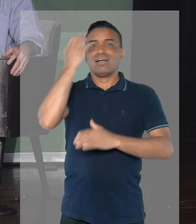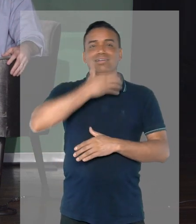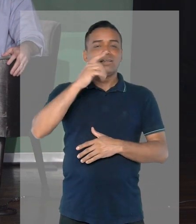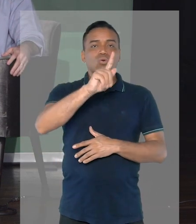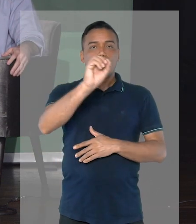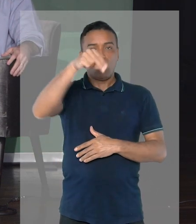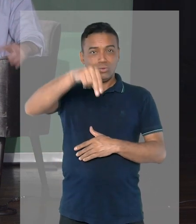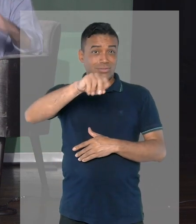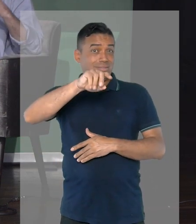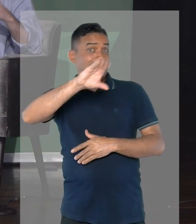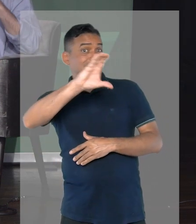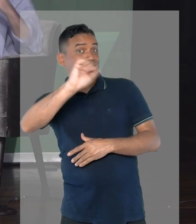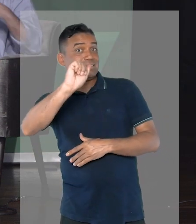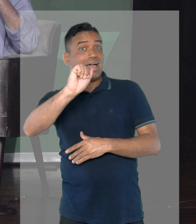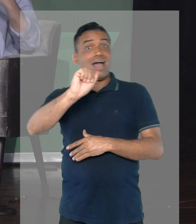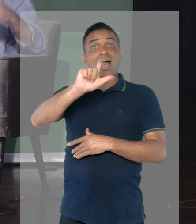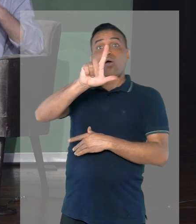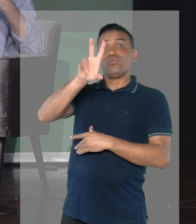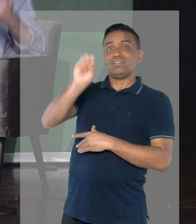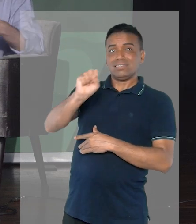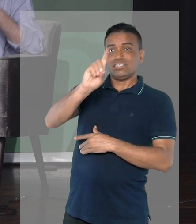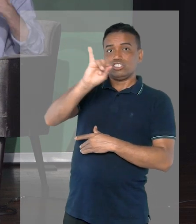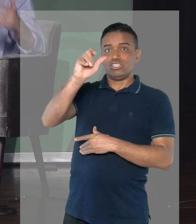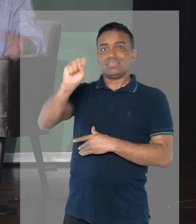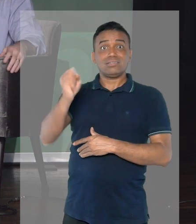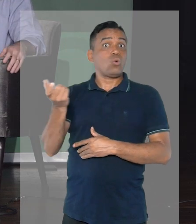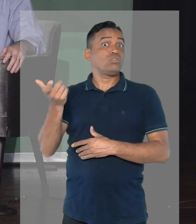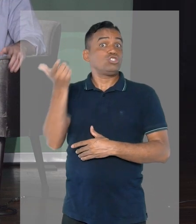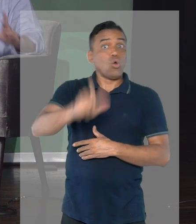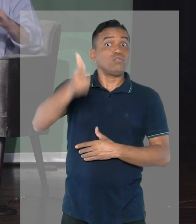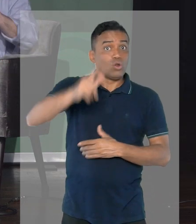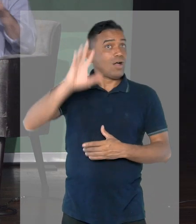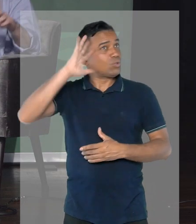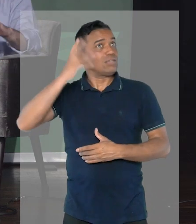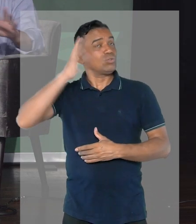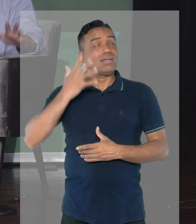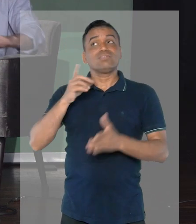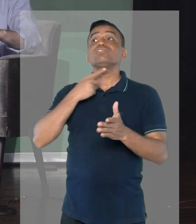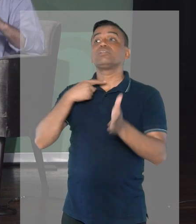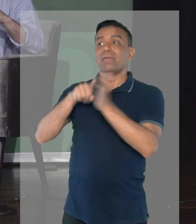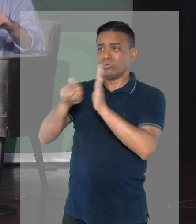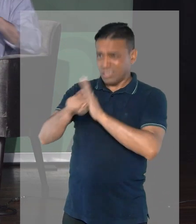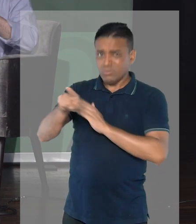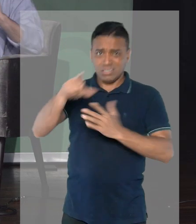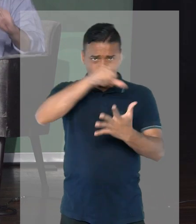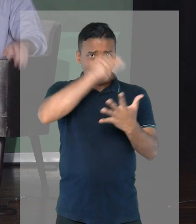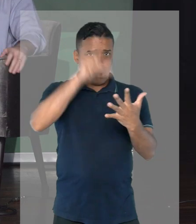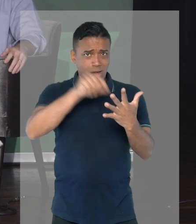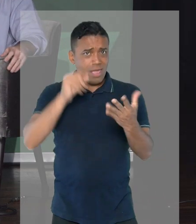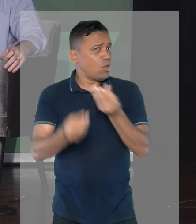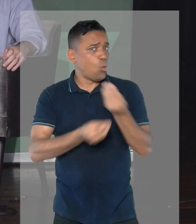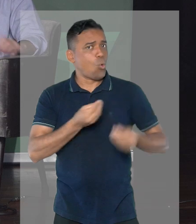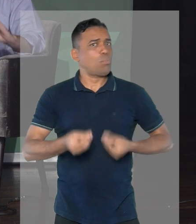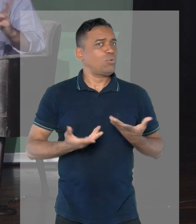Dias. Então isso é muito recorrente assim, na poesia, né? Dá vontade de perguntar aos poetas que estão aqui, assim, então, vocês escolheram? Como